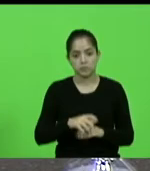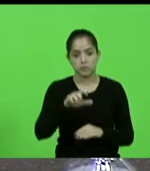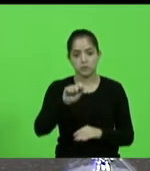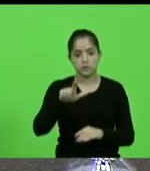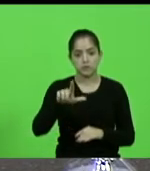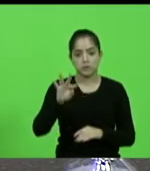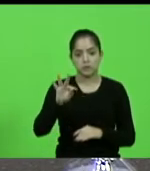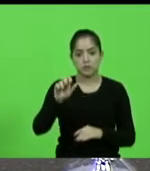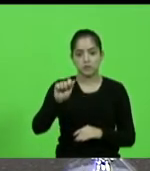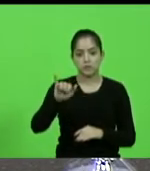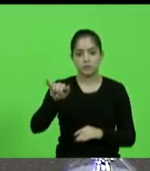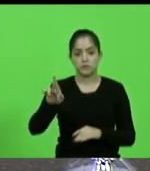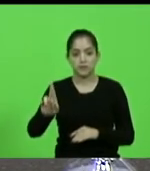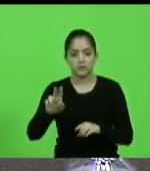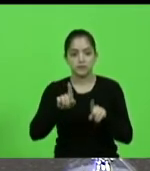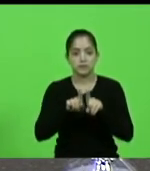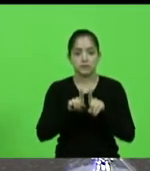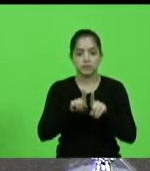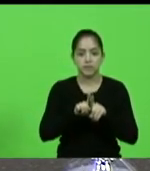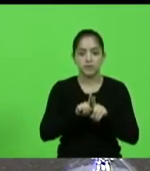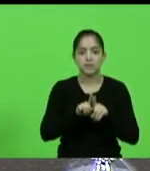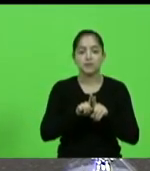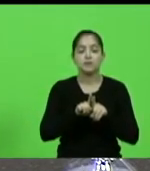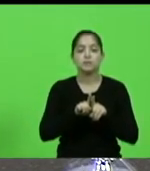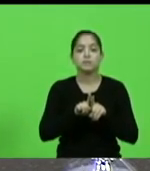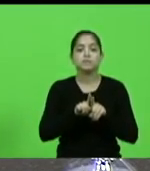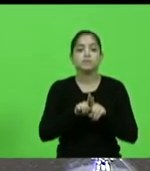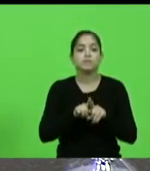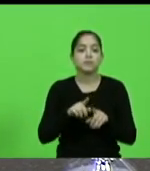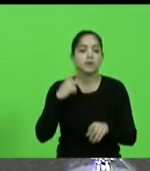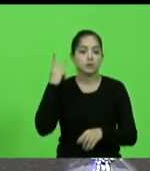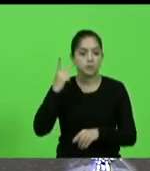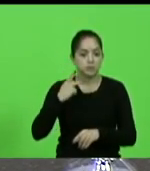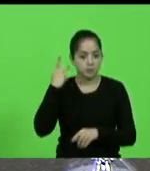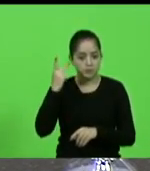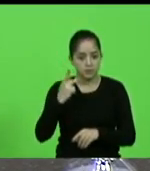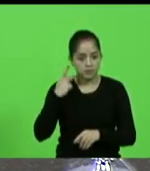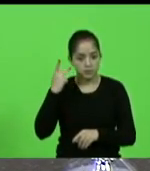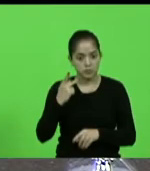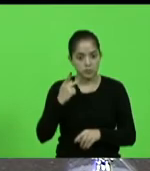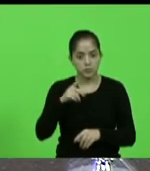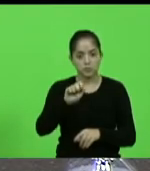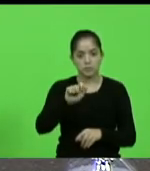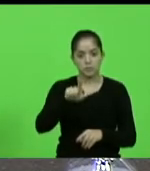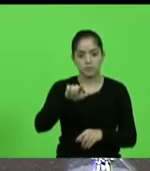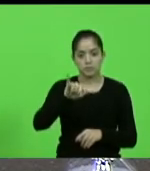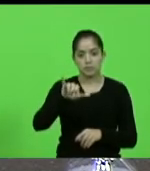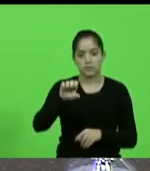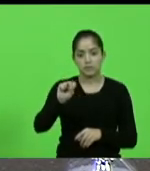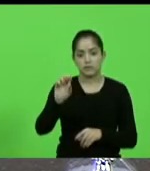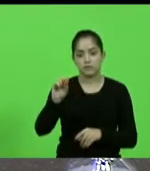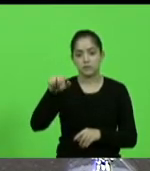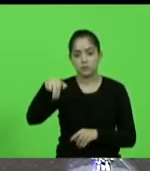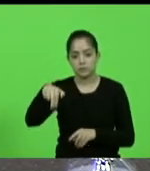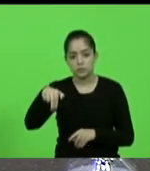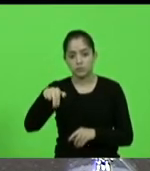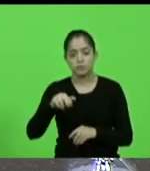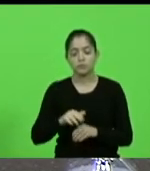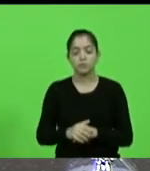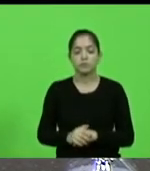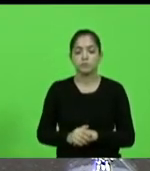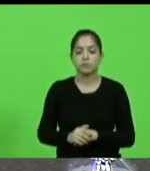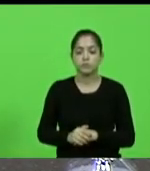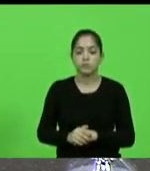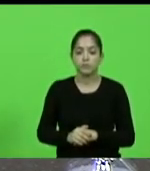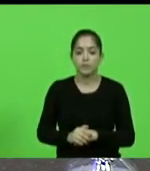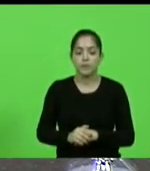Silva, e ao procurador-geral do Estado, Alisson de Bon de Souza.